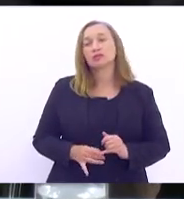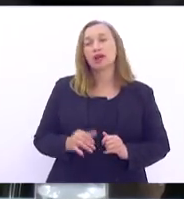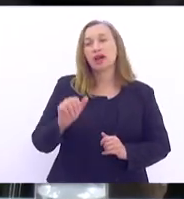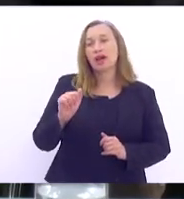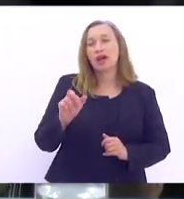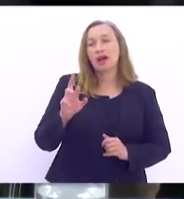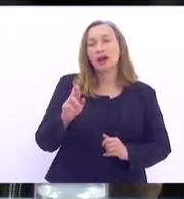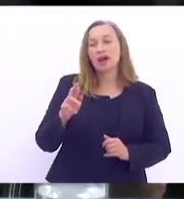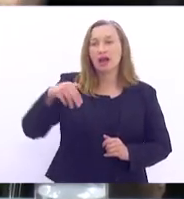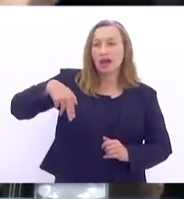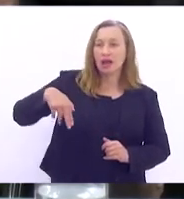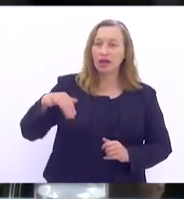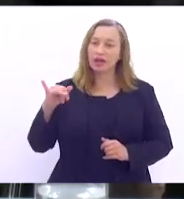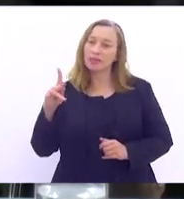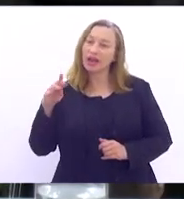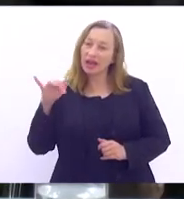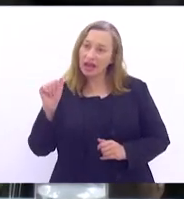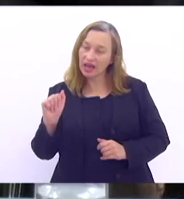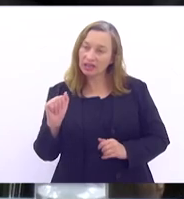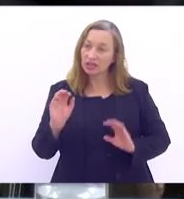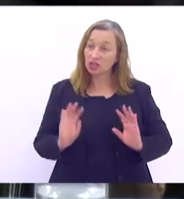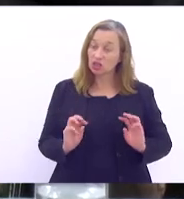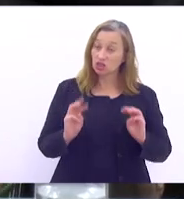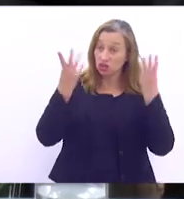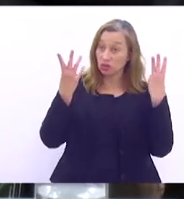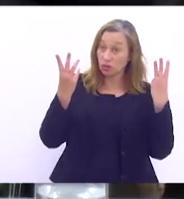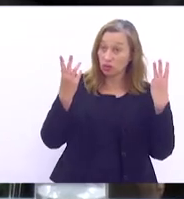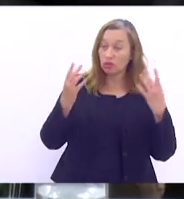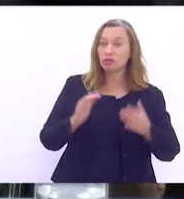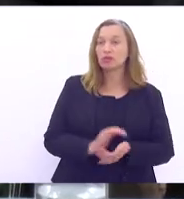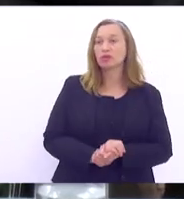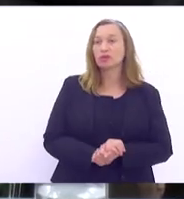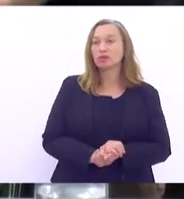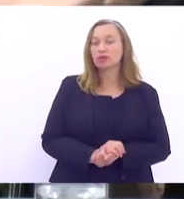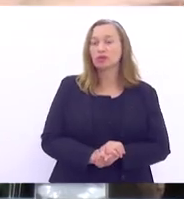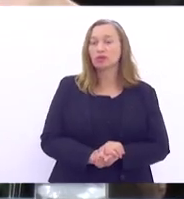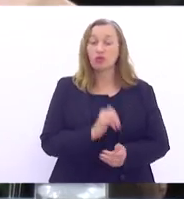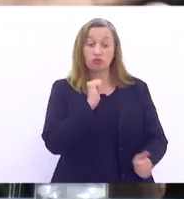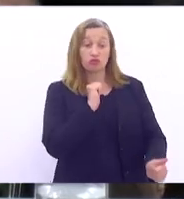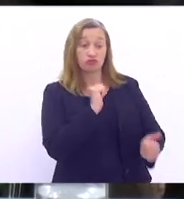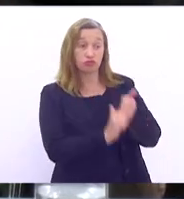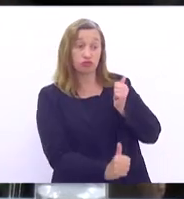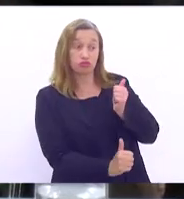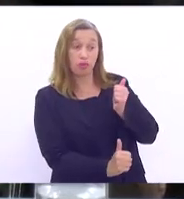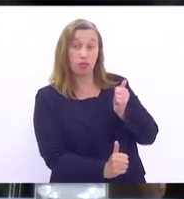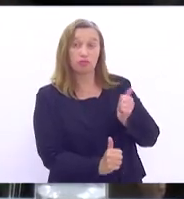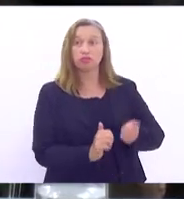Arquibancada em show, arquibancada em partida de futebol.